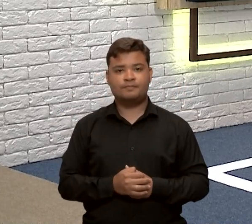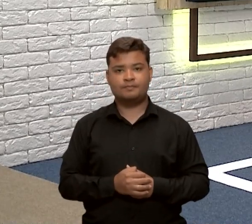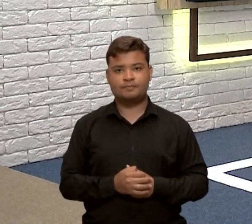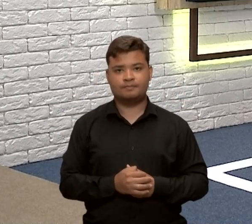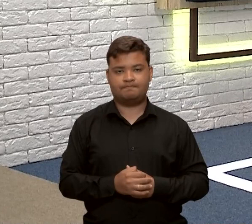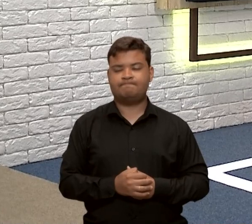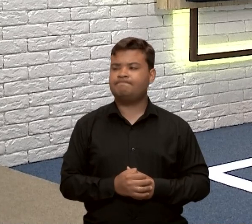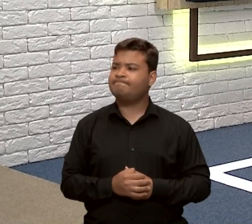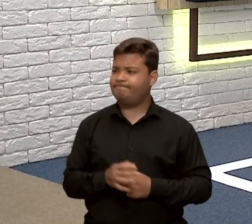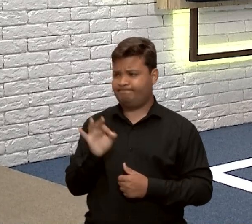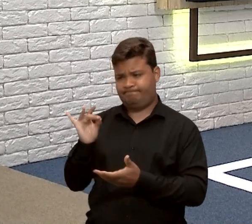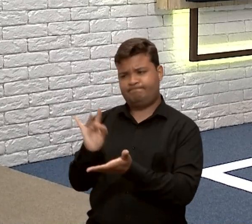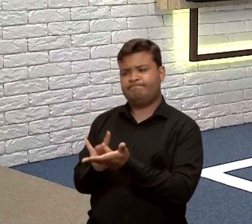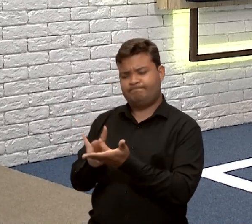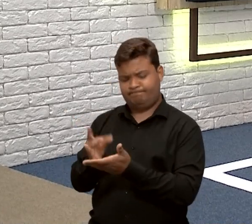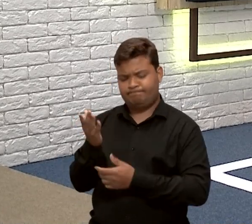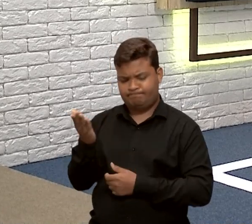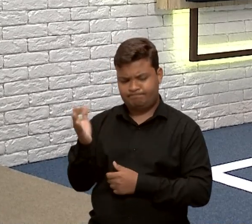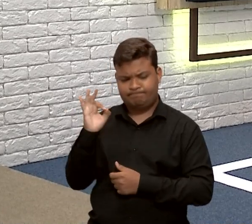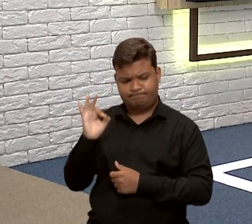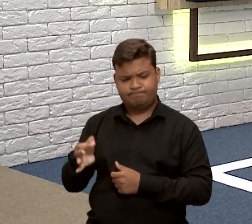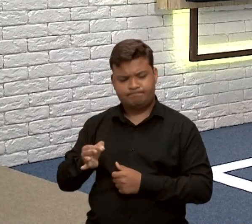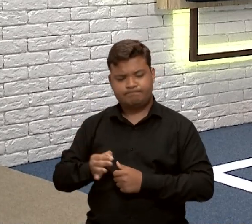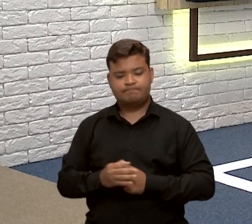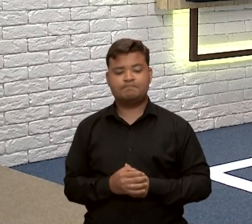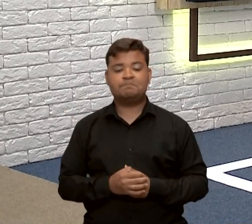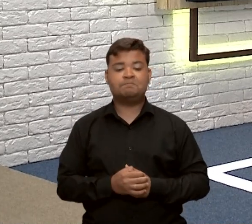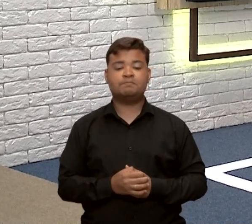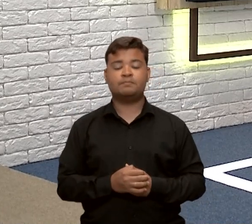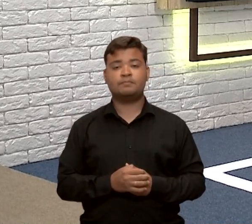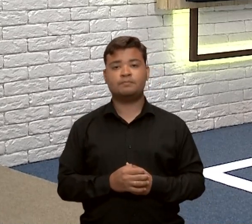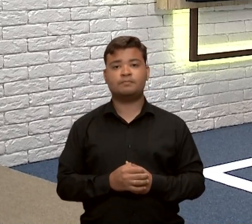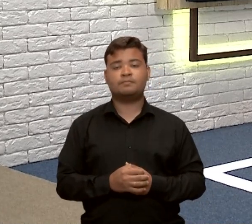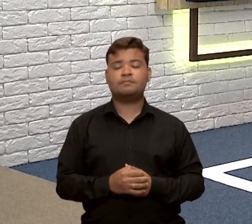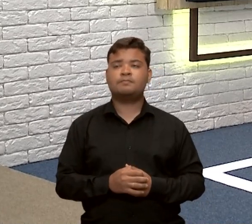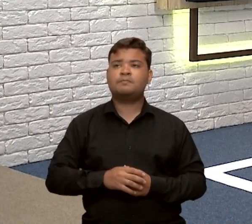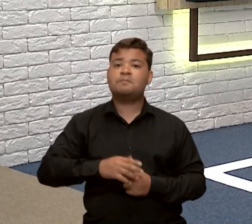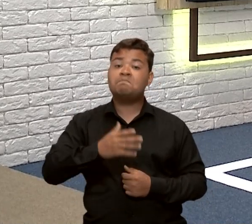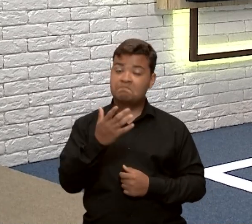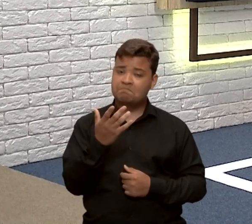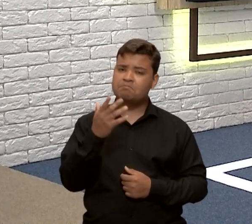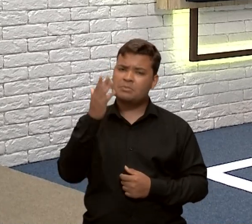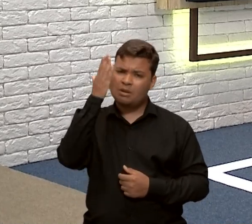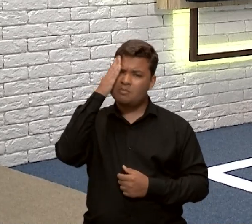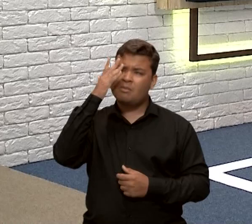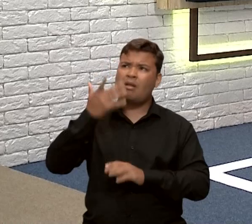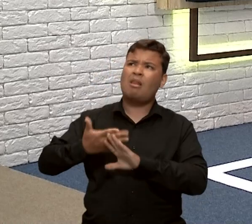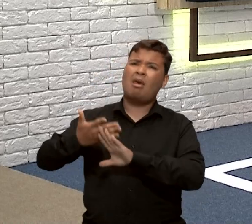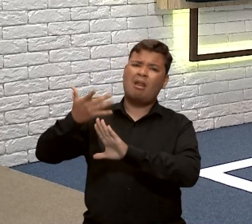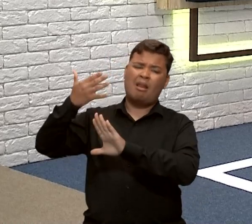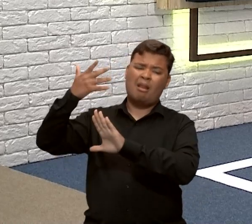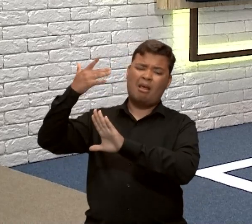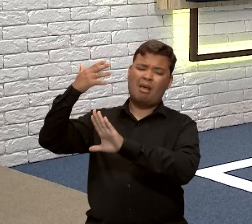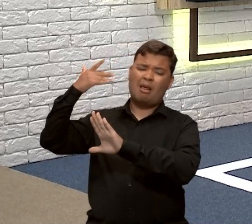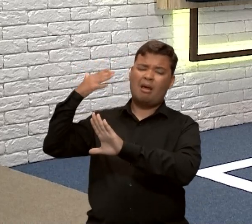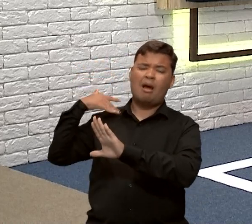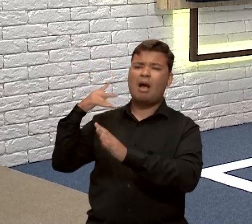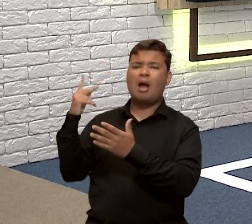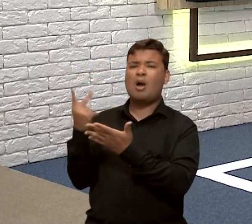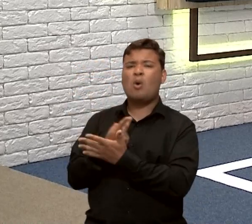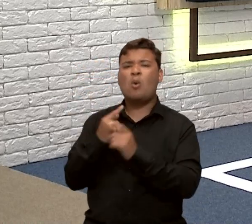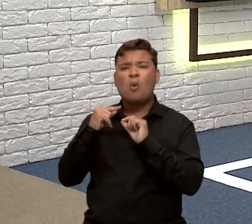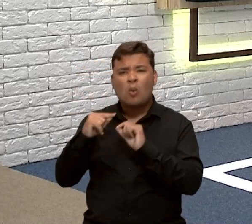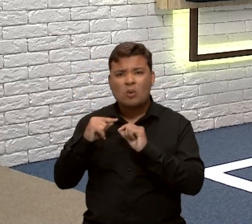É exatamente isso, Camila. Bom, historicamente, né, as pessoas com deficiência têm um histórico de exclusão,